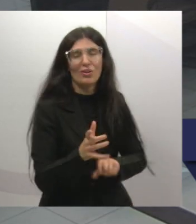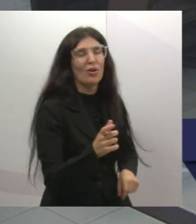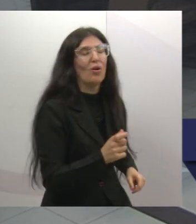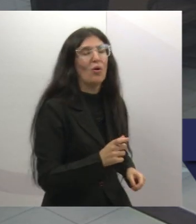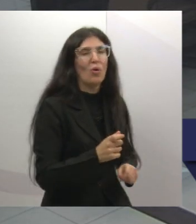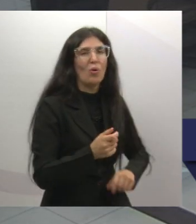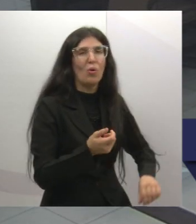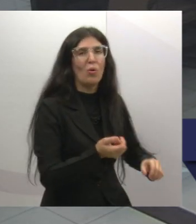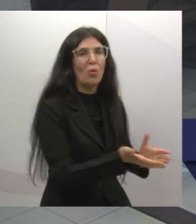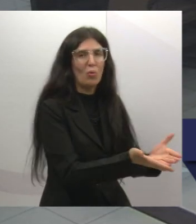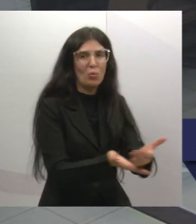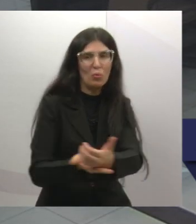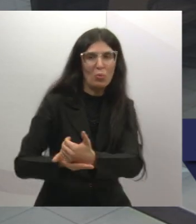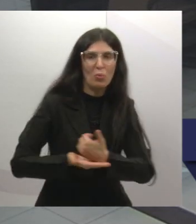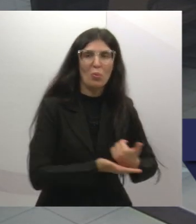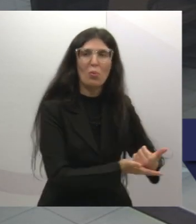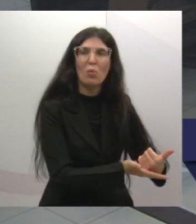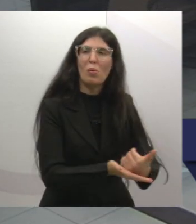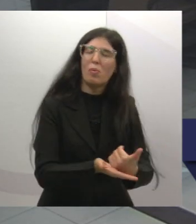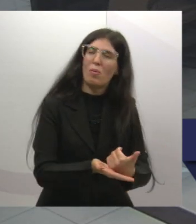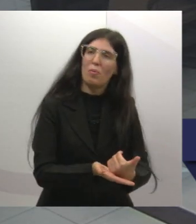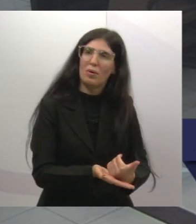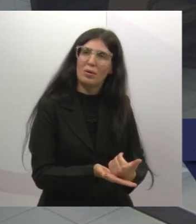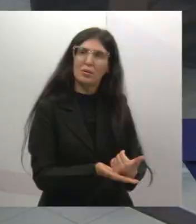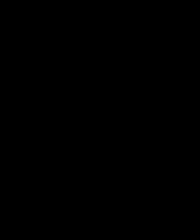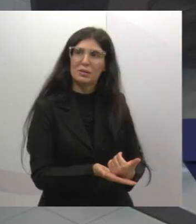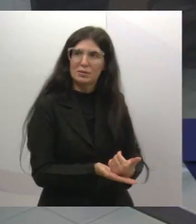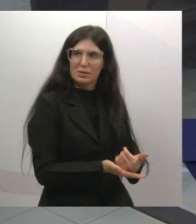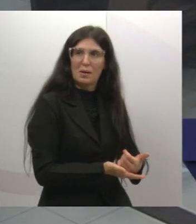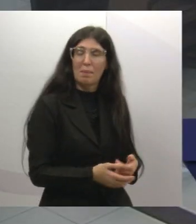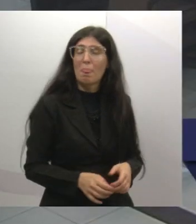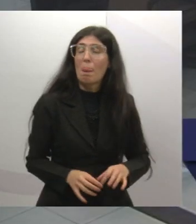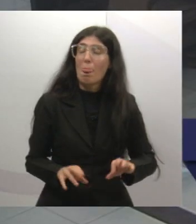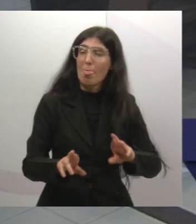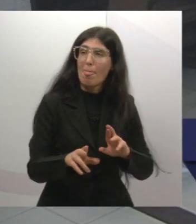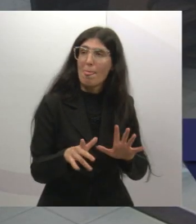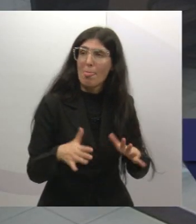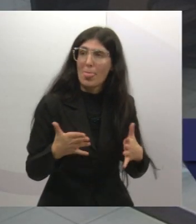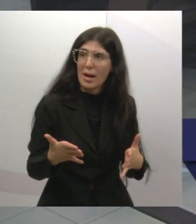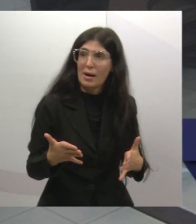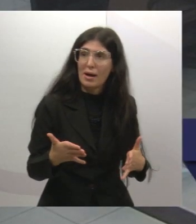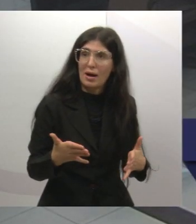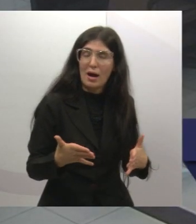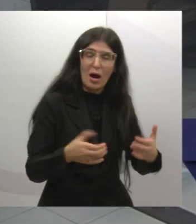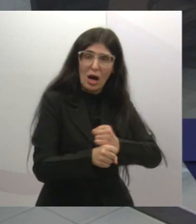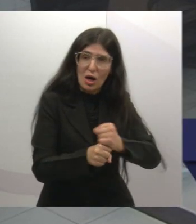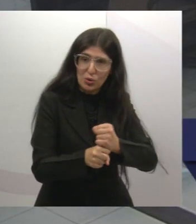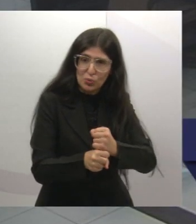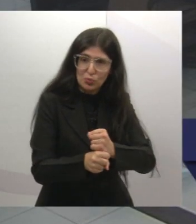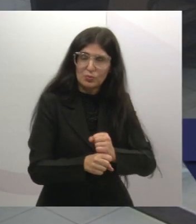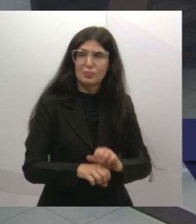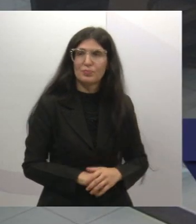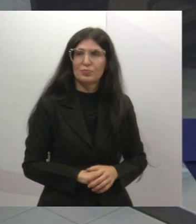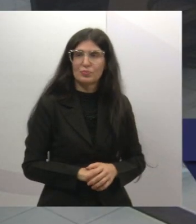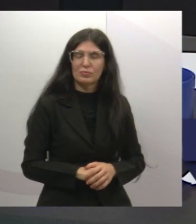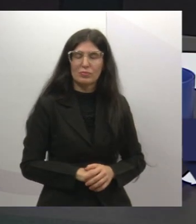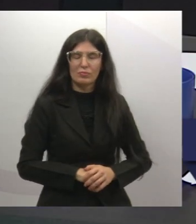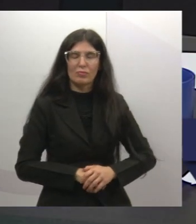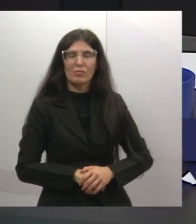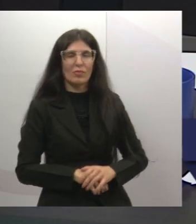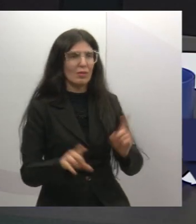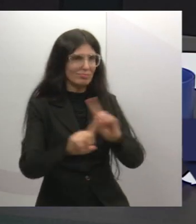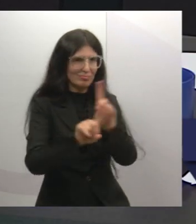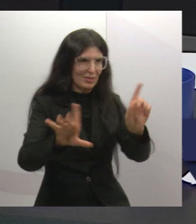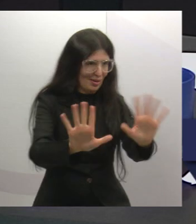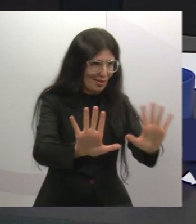podem sofrer mudanças entre vocês na discussão da aprovação. Não, mas não houve. Não houve emenda na LDO 2020,